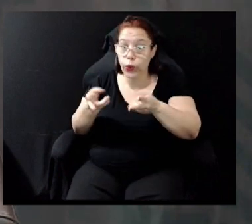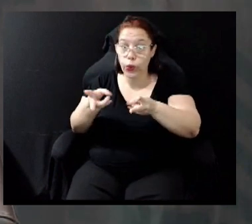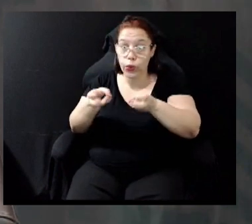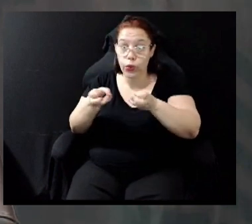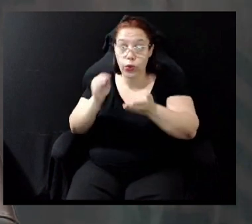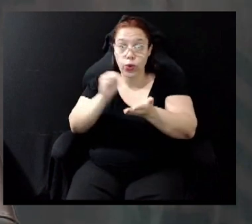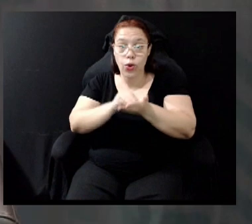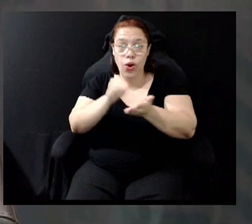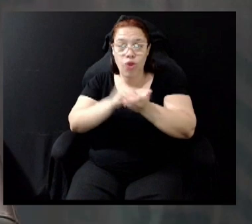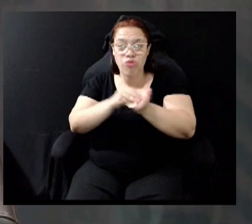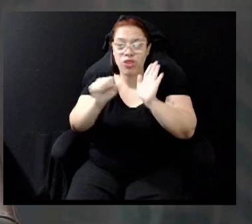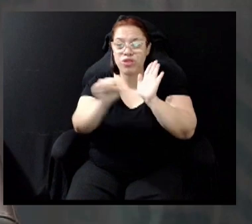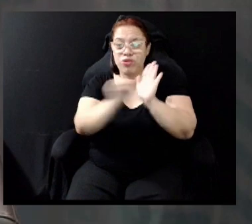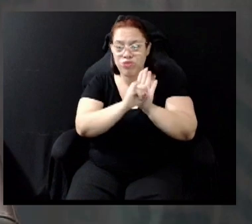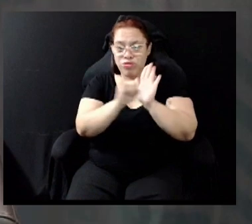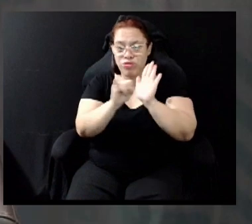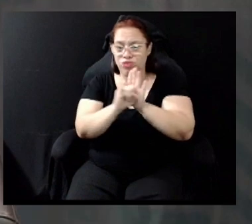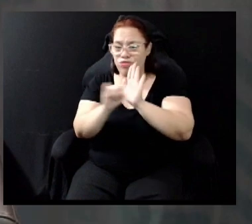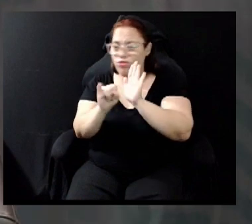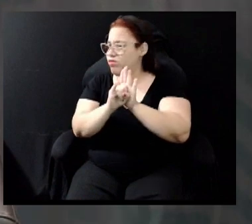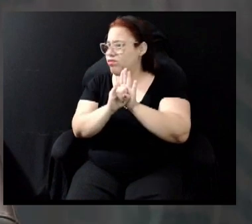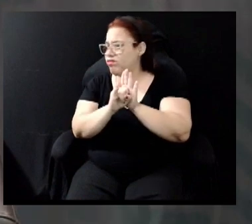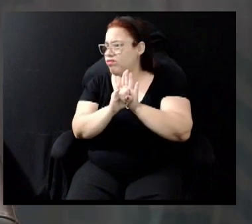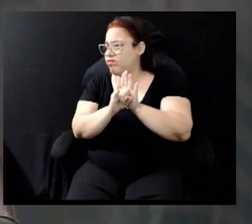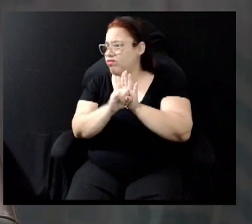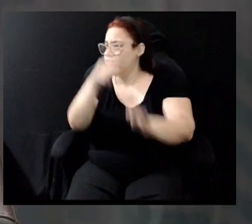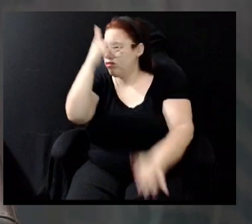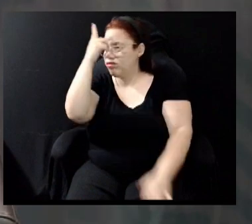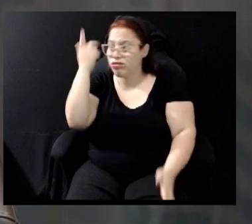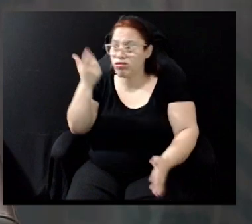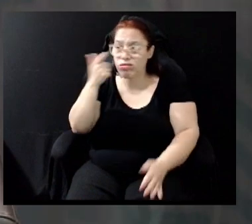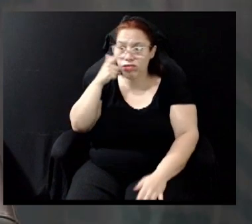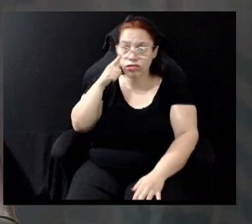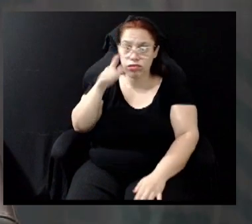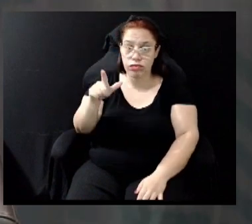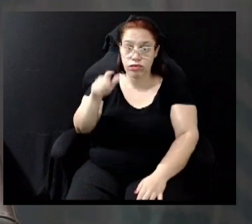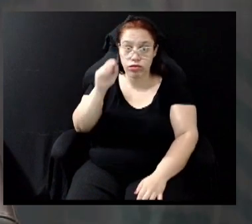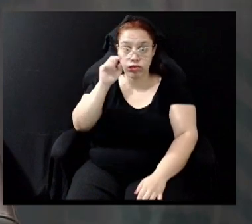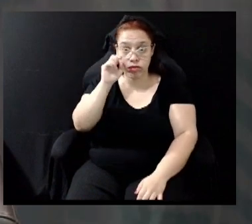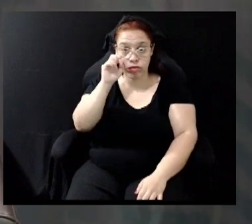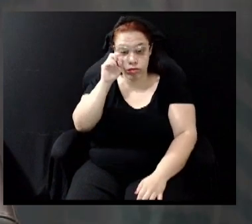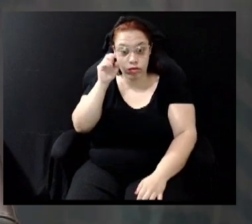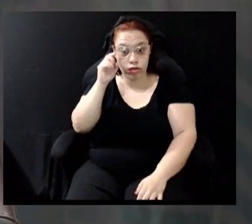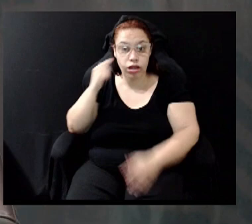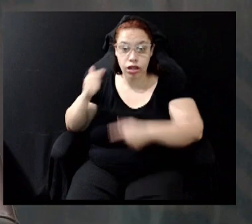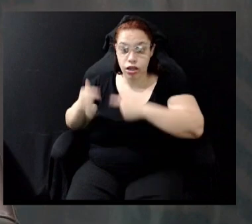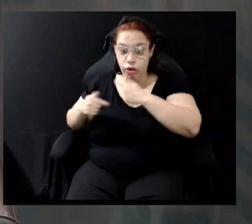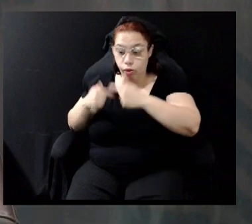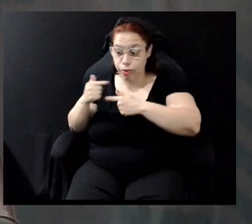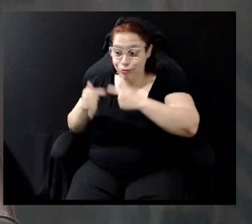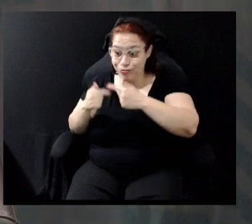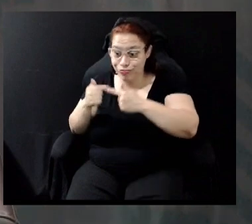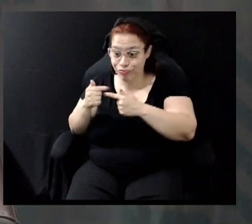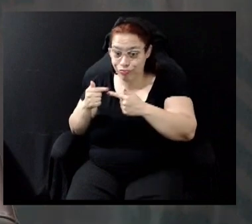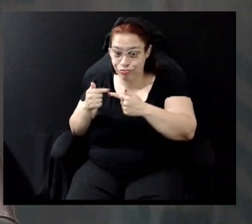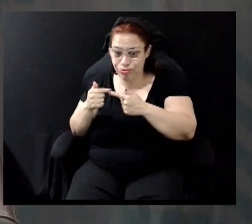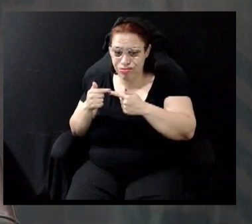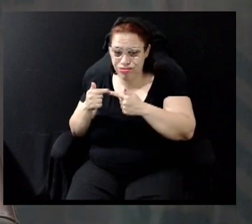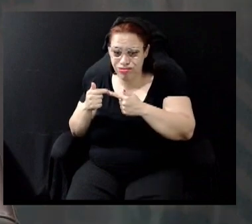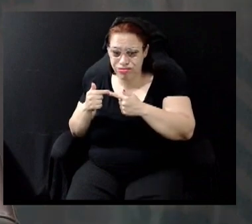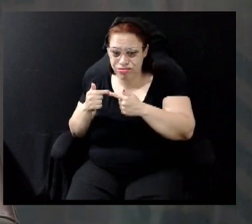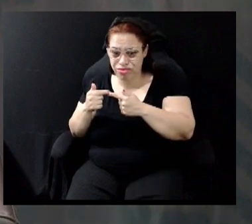identidade. As pessoas, elas não conseguem, as pessoas, né? Essa geração, ela está muito em déficit